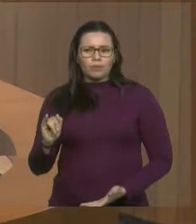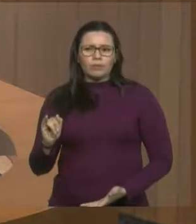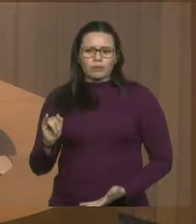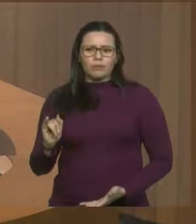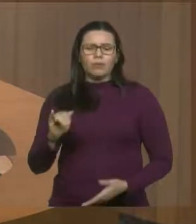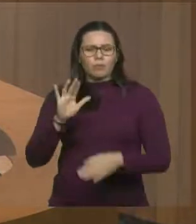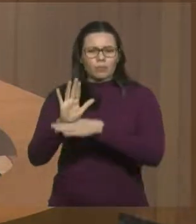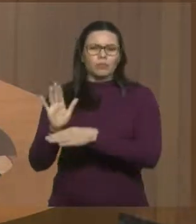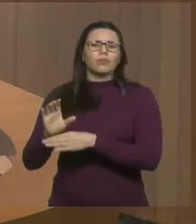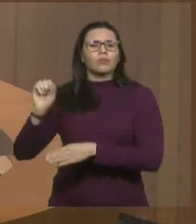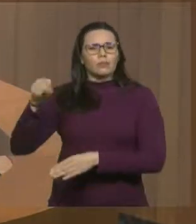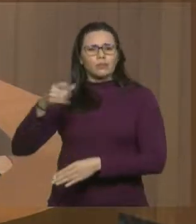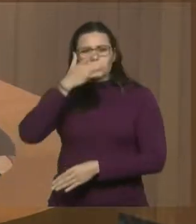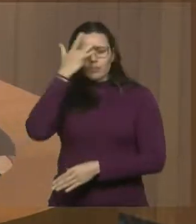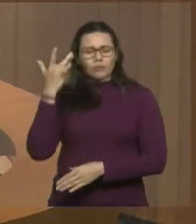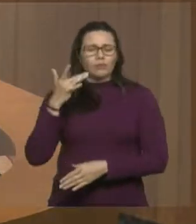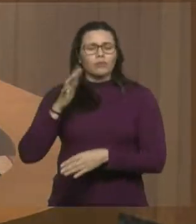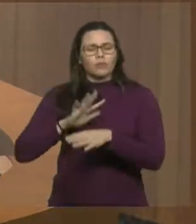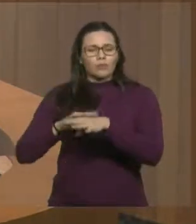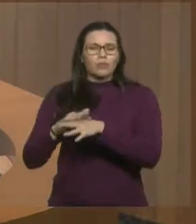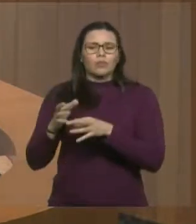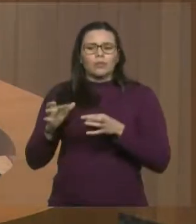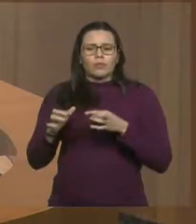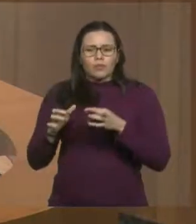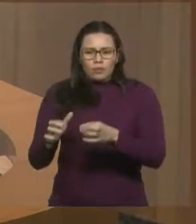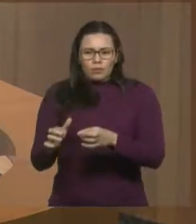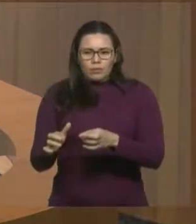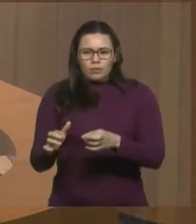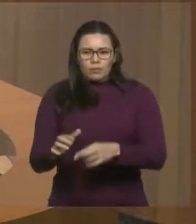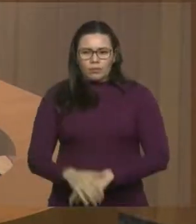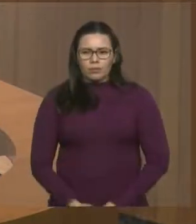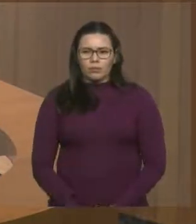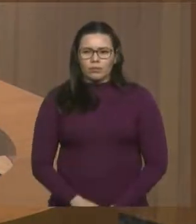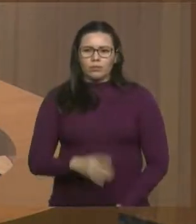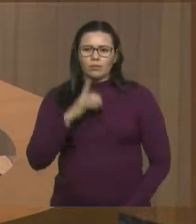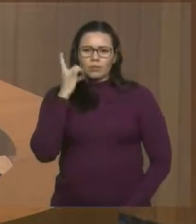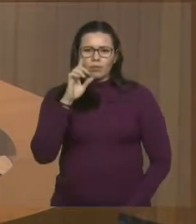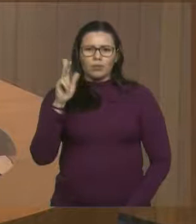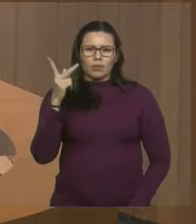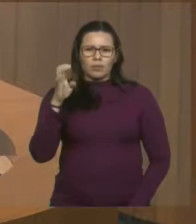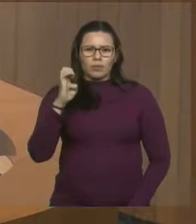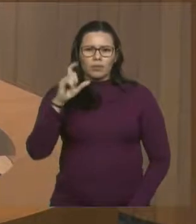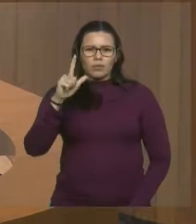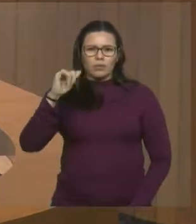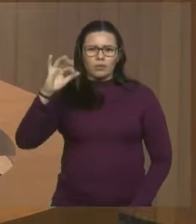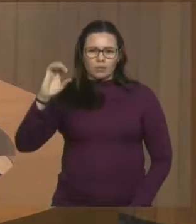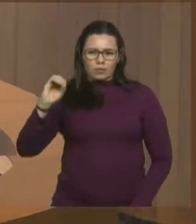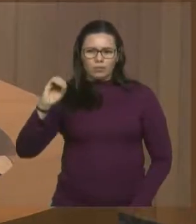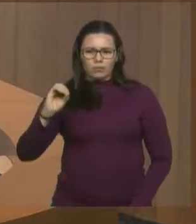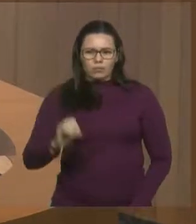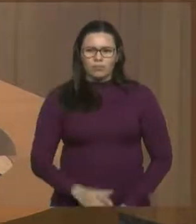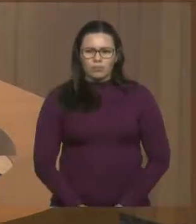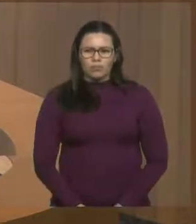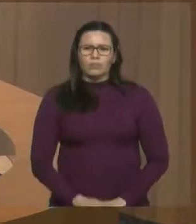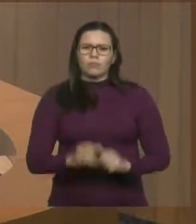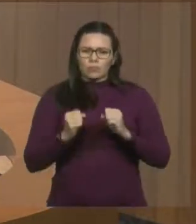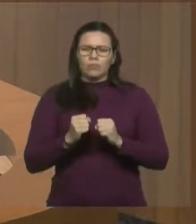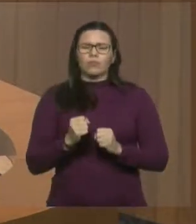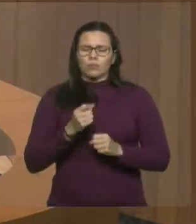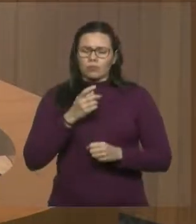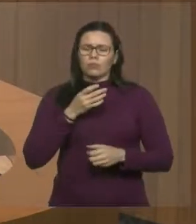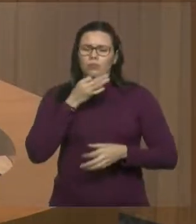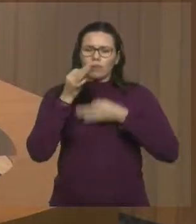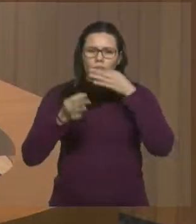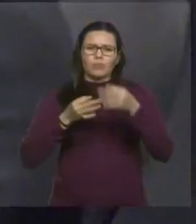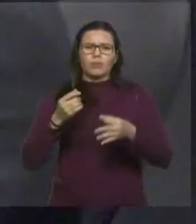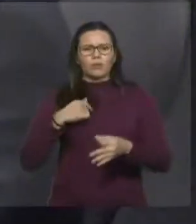dos pacientes com câncer. Deputado Hélio, o senhor pode fazer as suas considerações, que eu vou passar para uma segunda parte aqui da